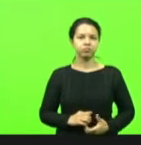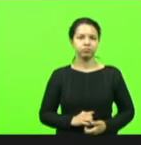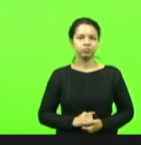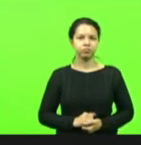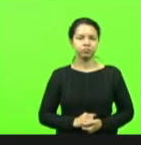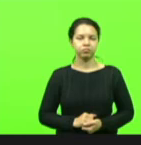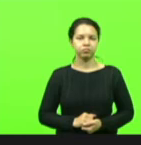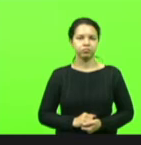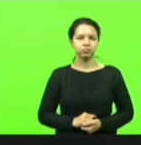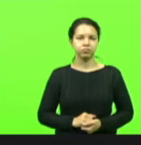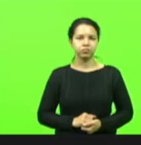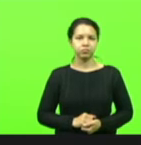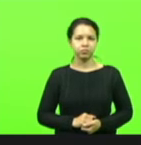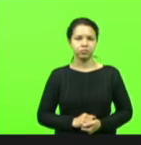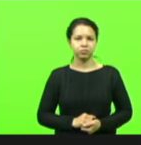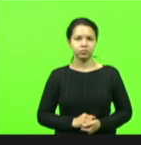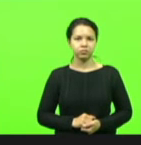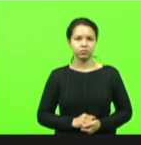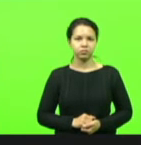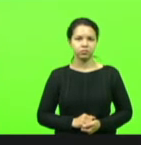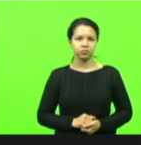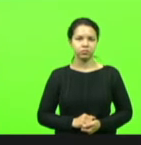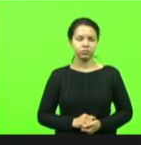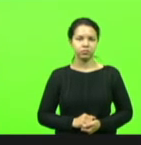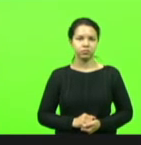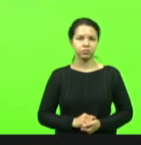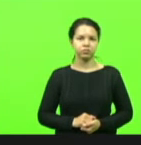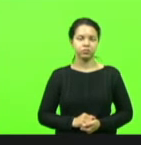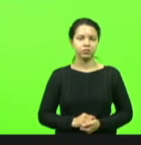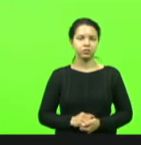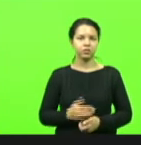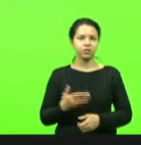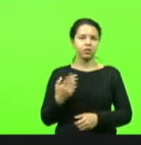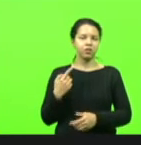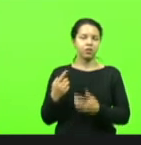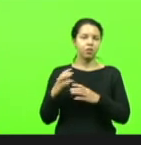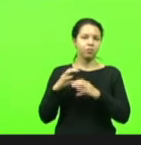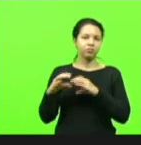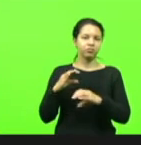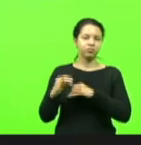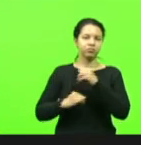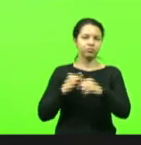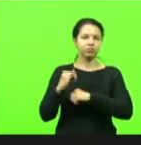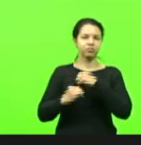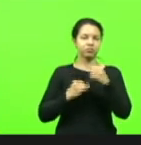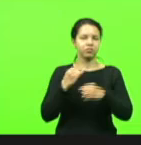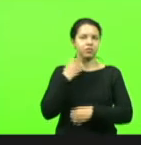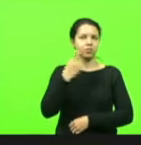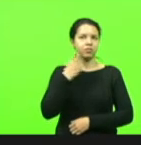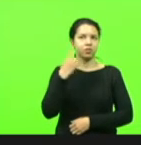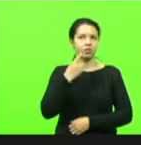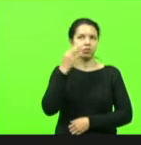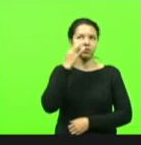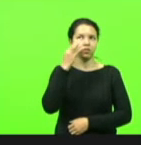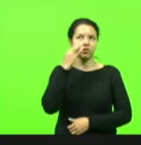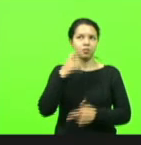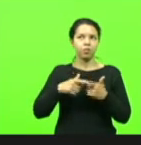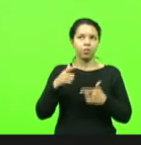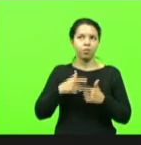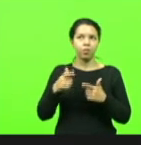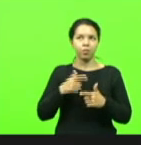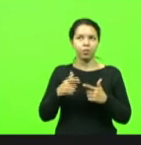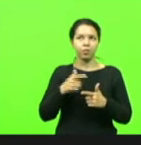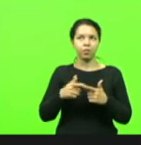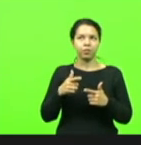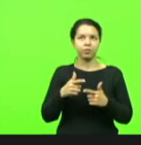o acesso e pela internet com o deputador Fernando krelling e nós